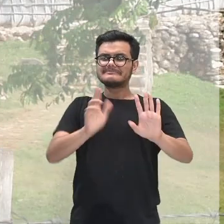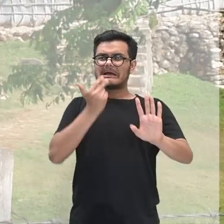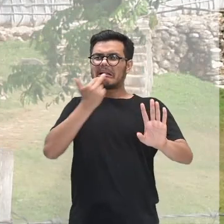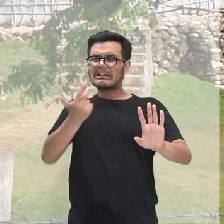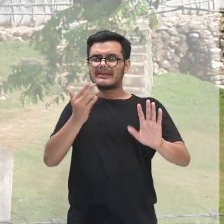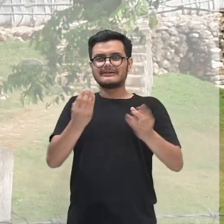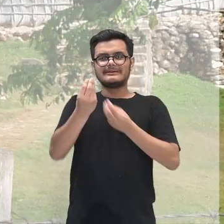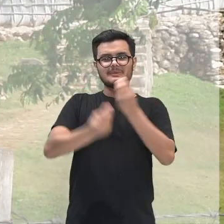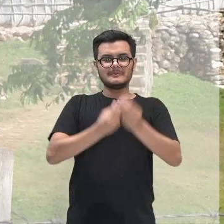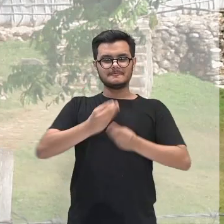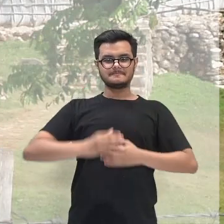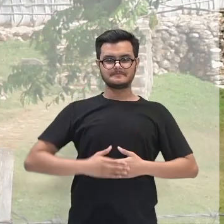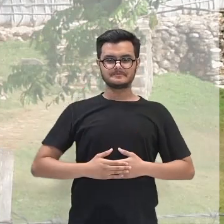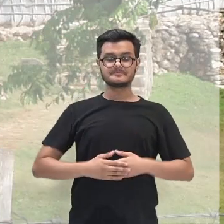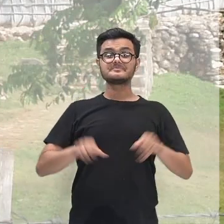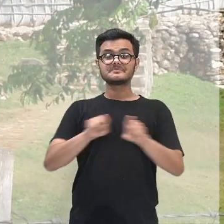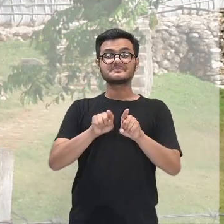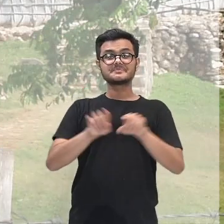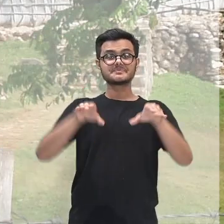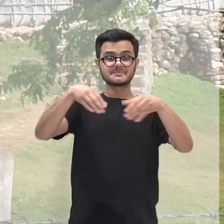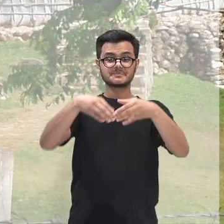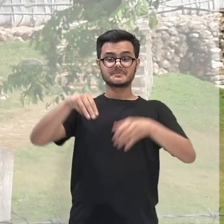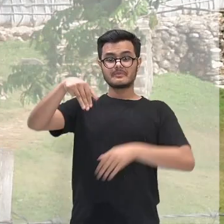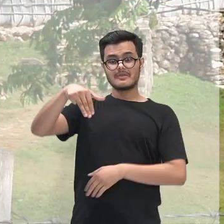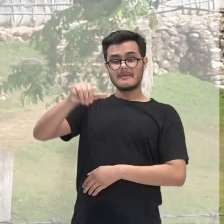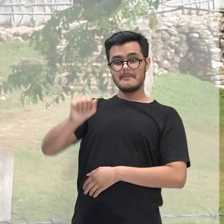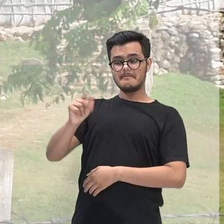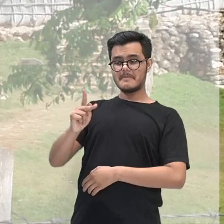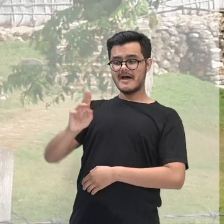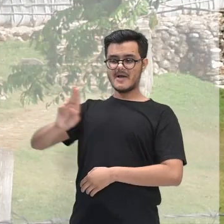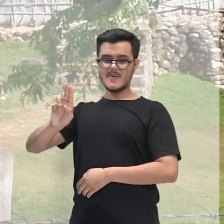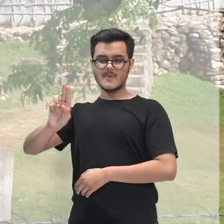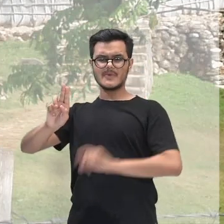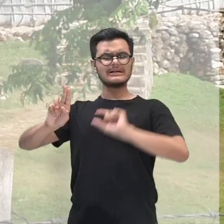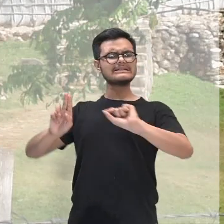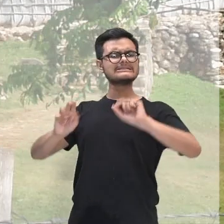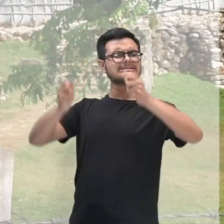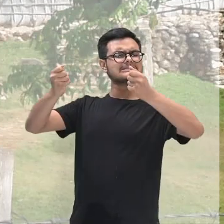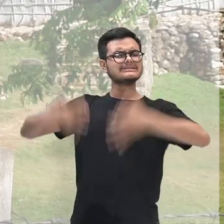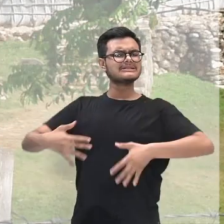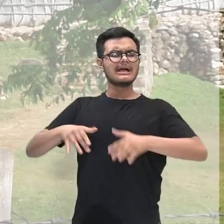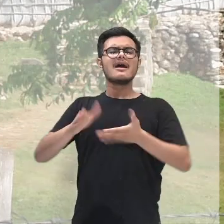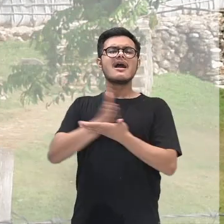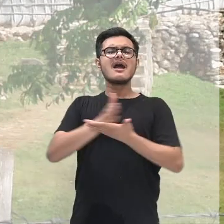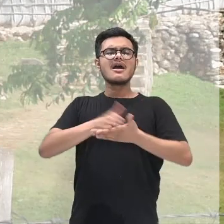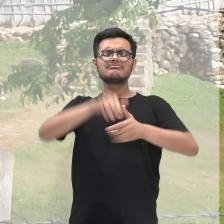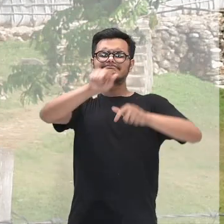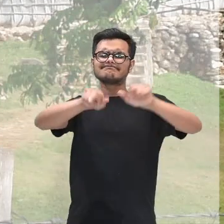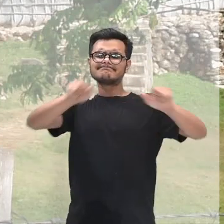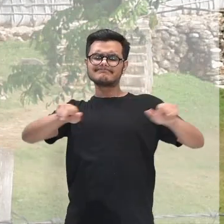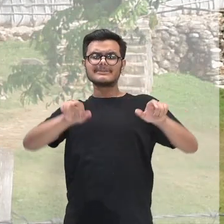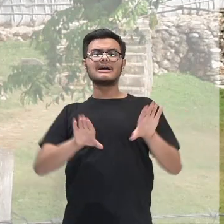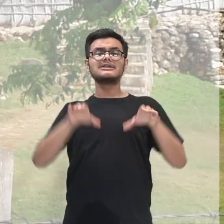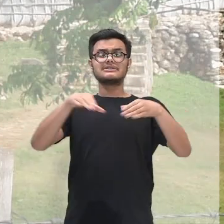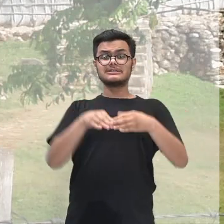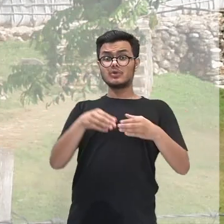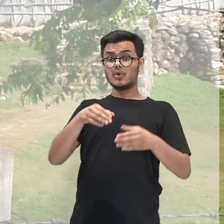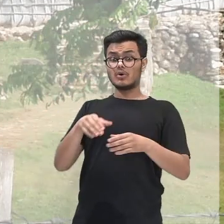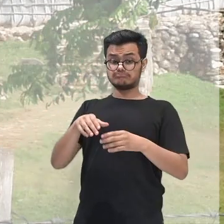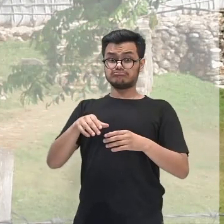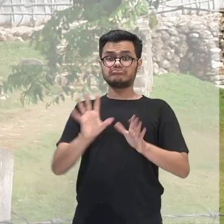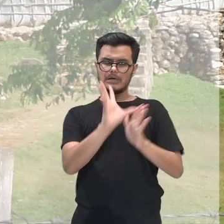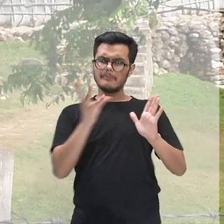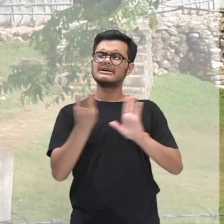língua indígena. Também tínhamos ali o Macu. As línguas Macu eram faladas por povos da região no noroeste da